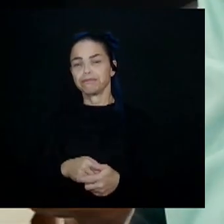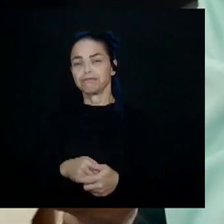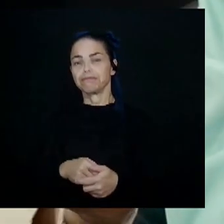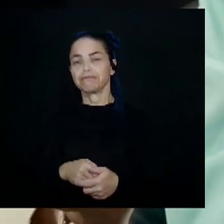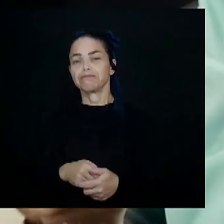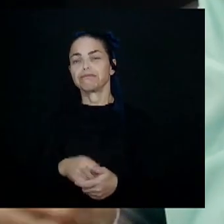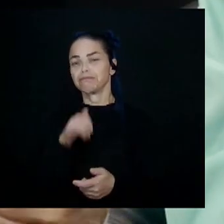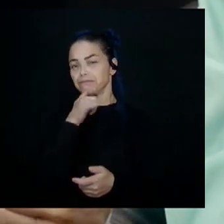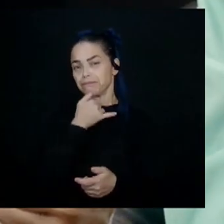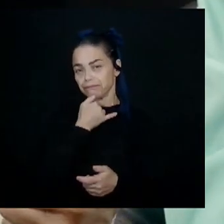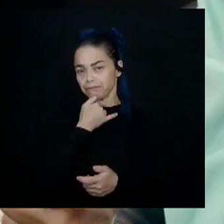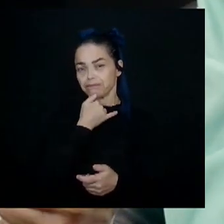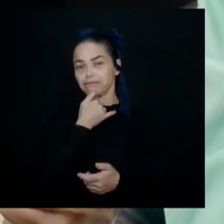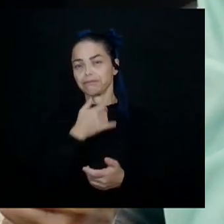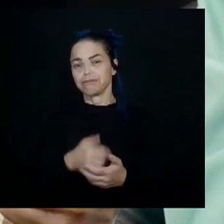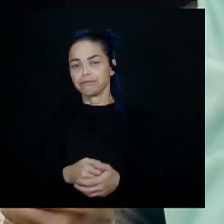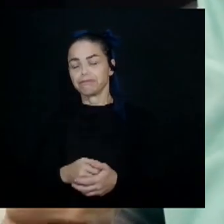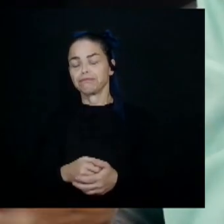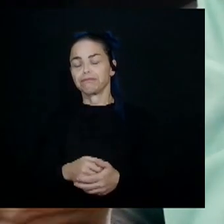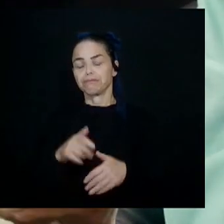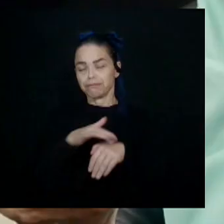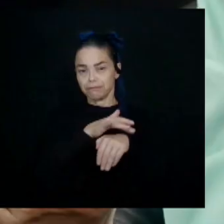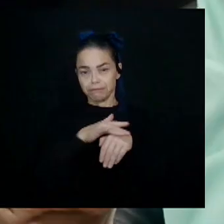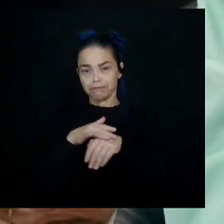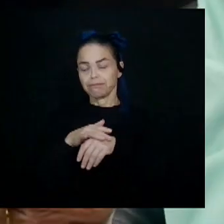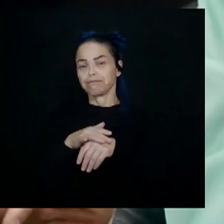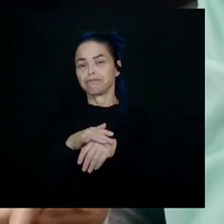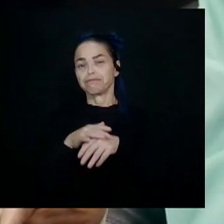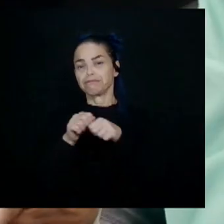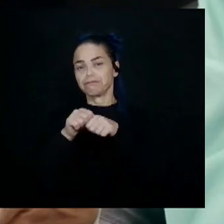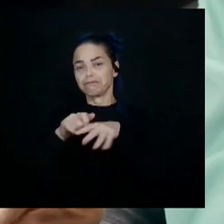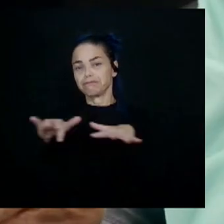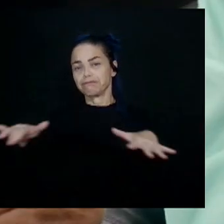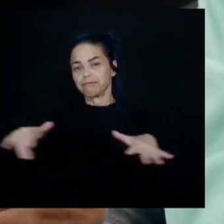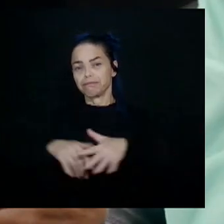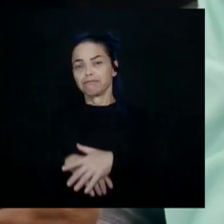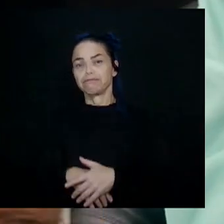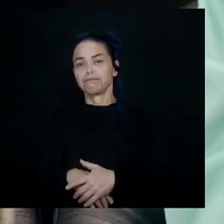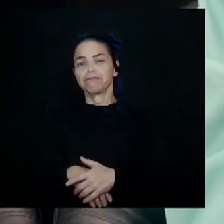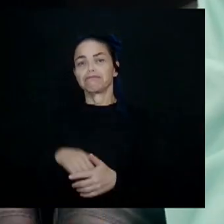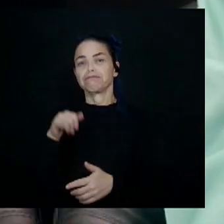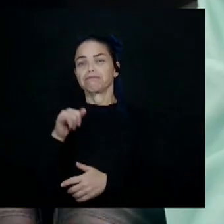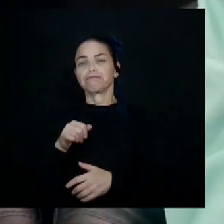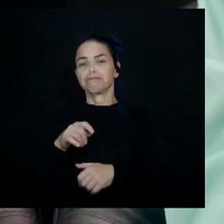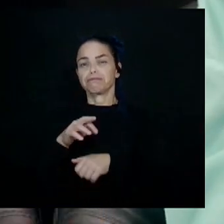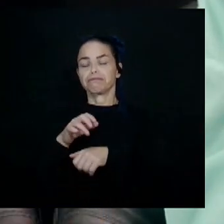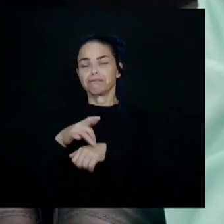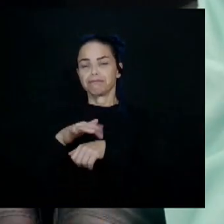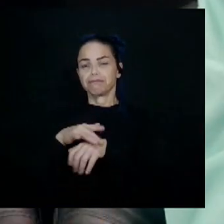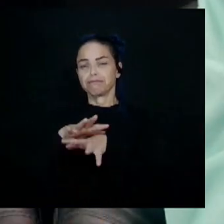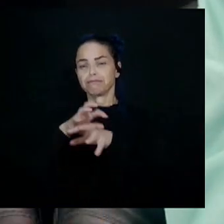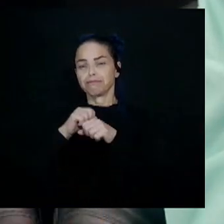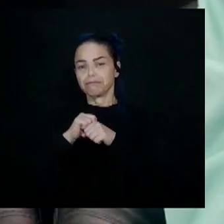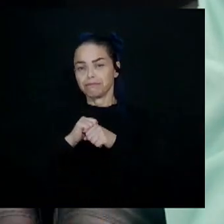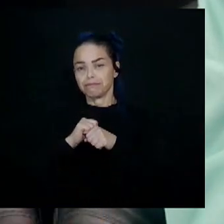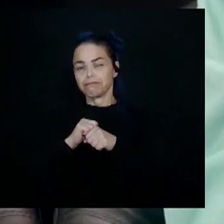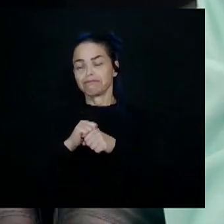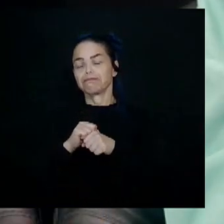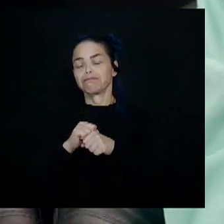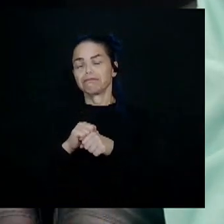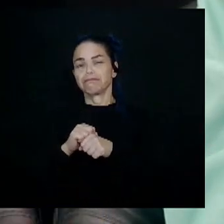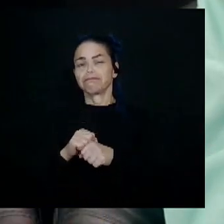Infelizmente, doenças sexualmente transmissíveis, a gente chama de infecções sexualmente transmissíveis, também muito